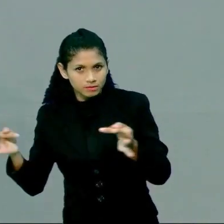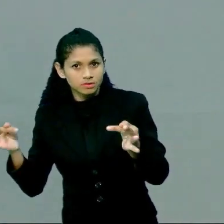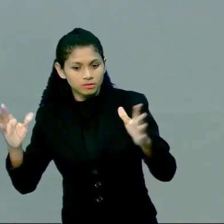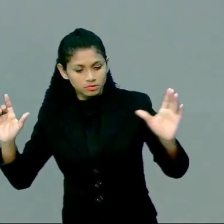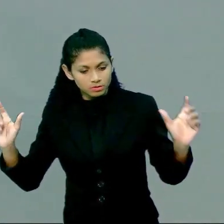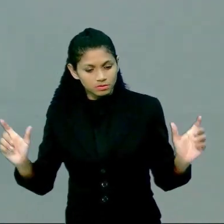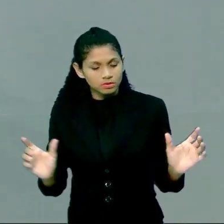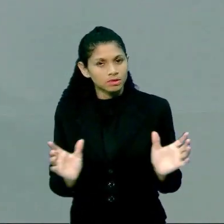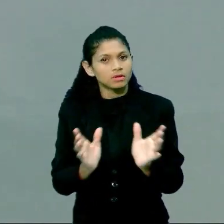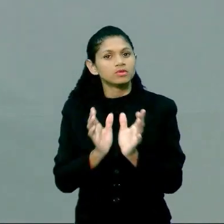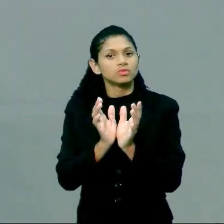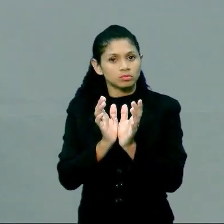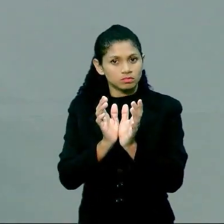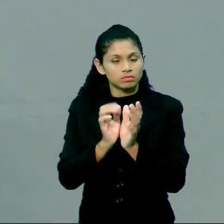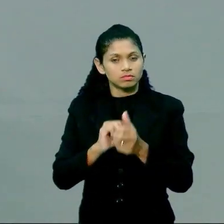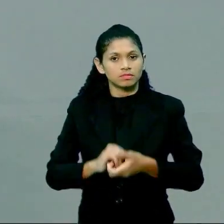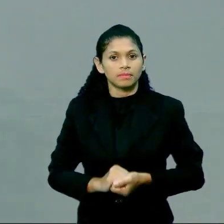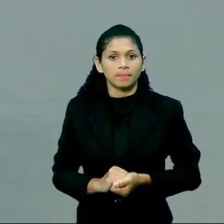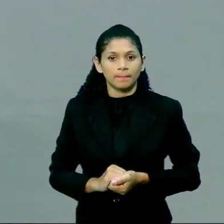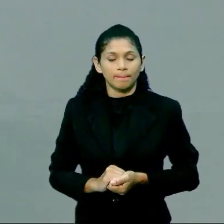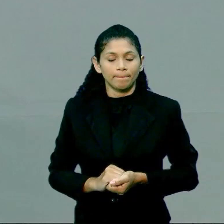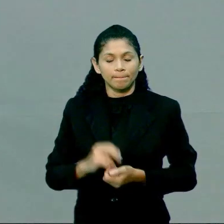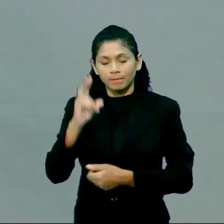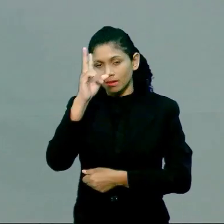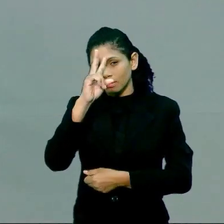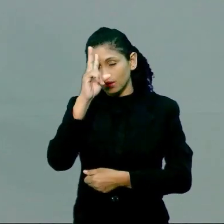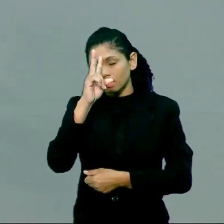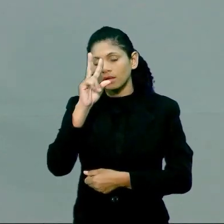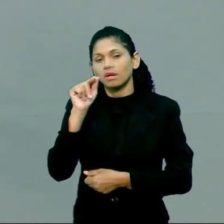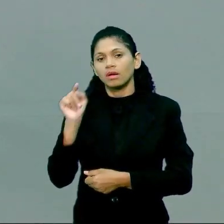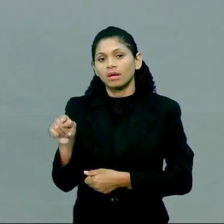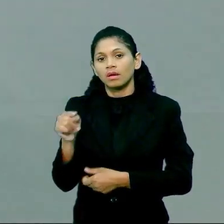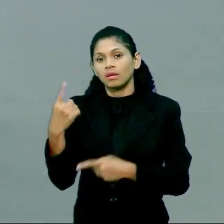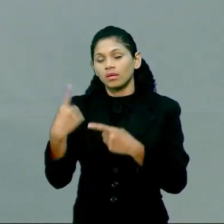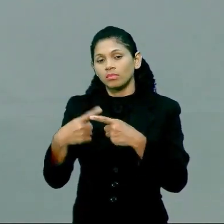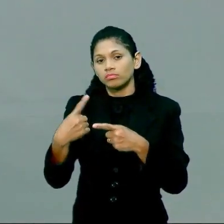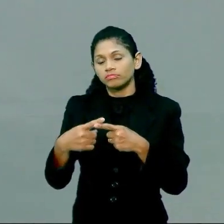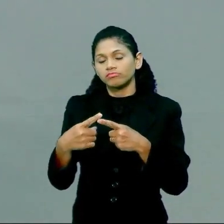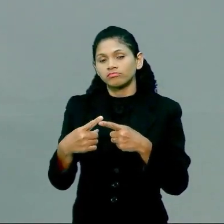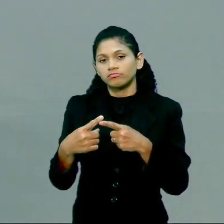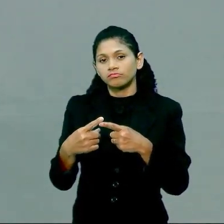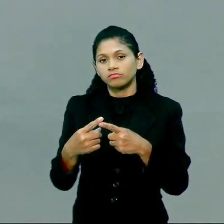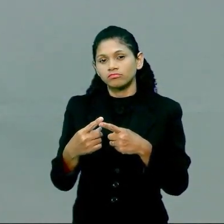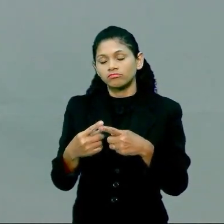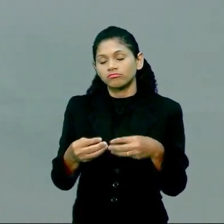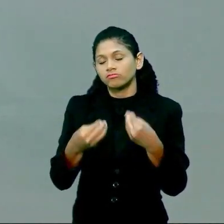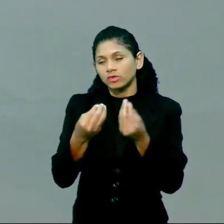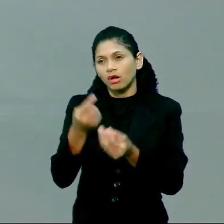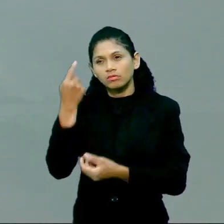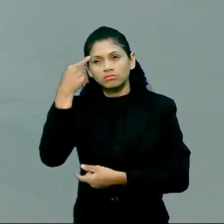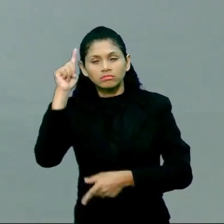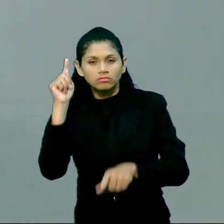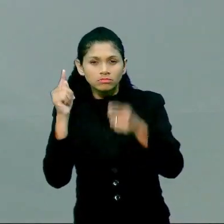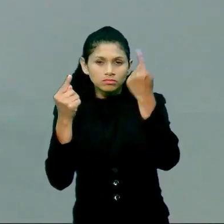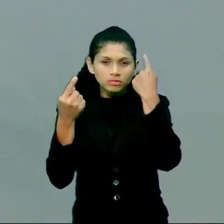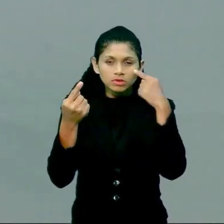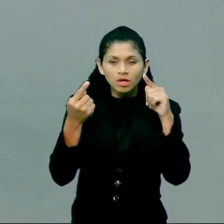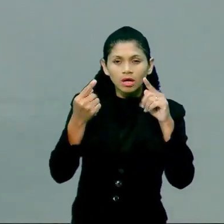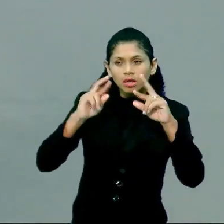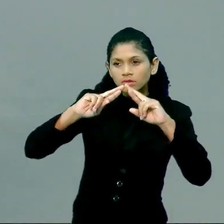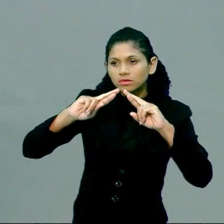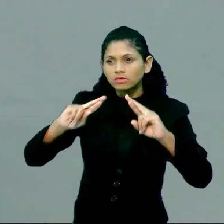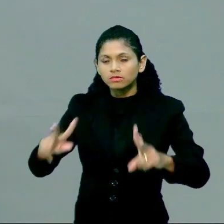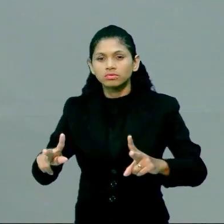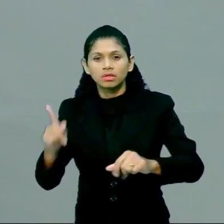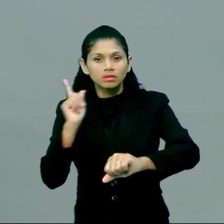sentido, né? A gente lembra da conjunção, porque elas que dão a ideia das coisas, né? Aí tem a ideia da diversidade, ideia